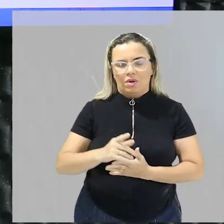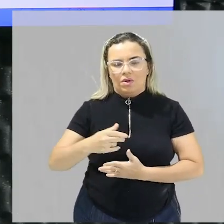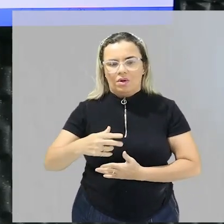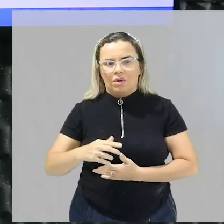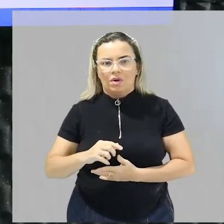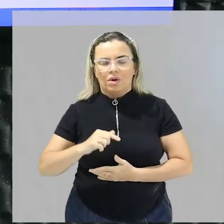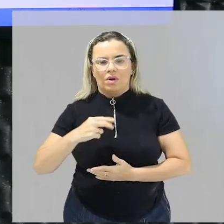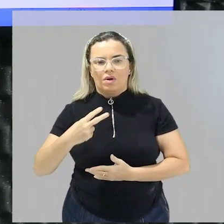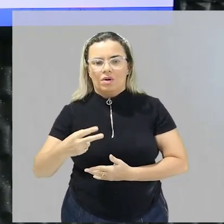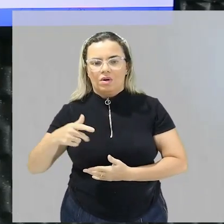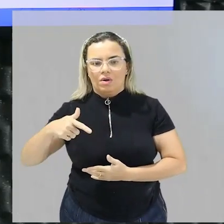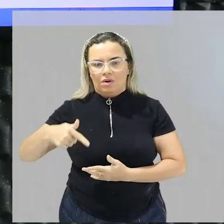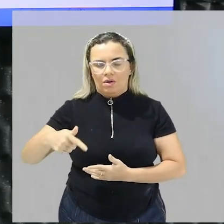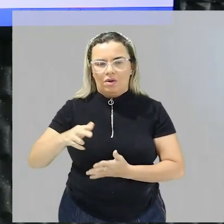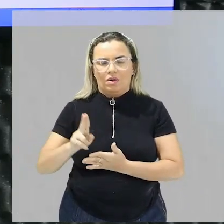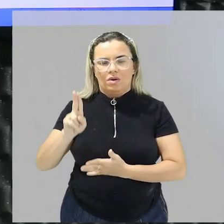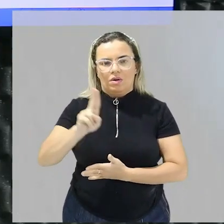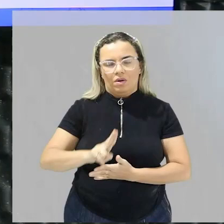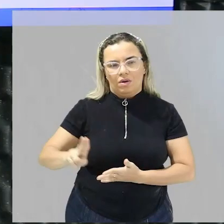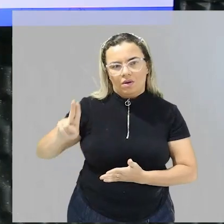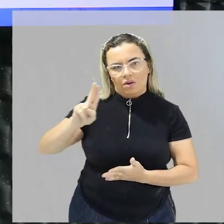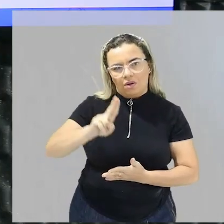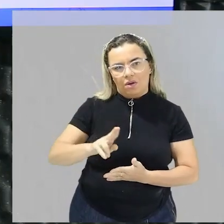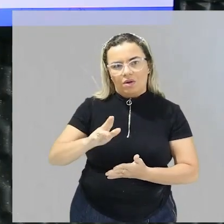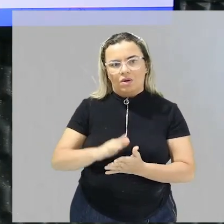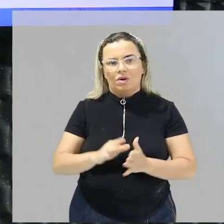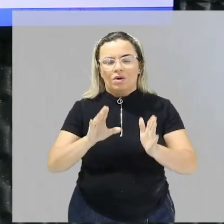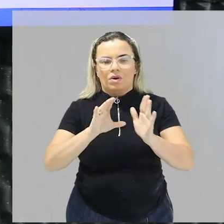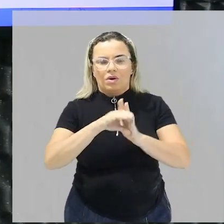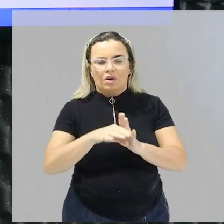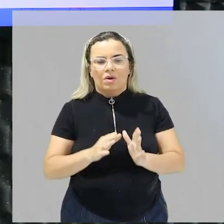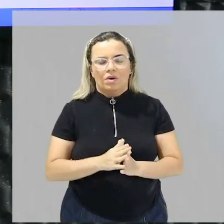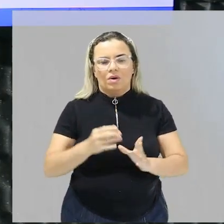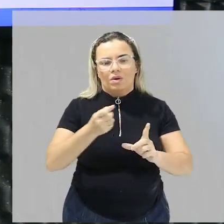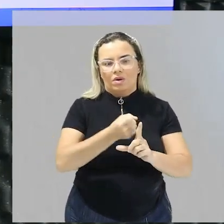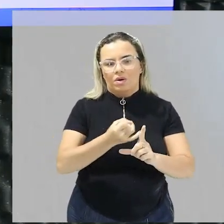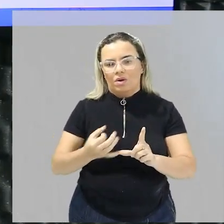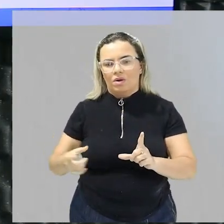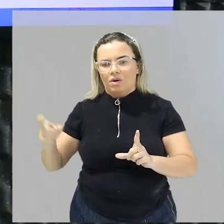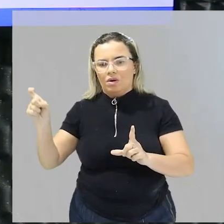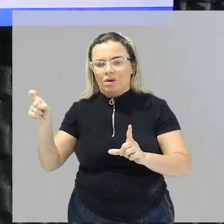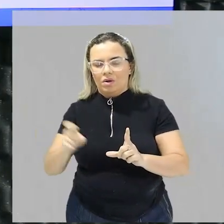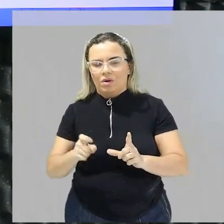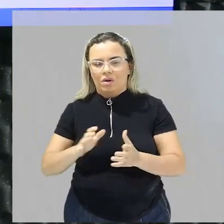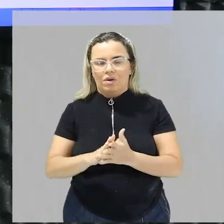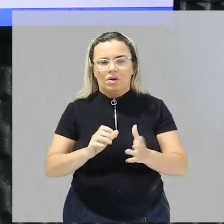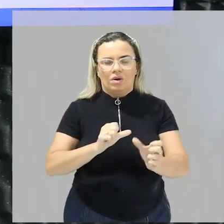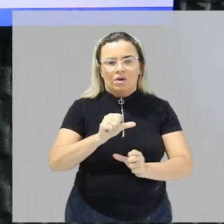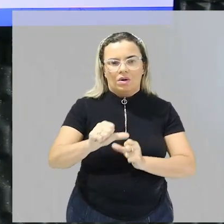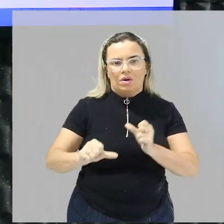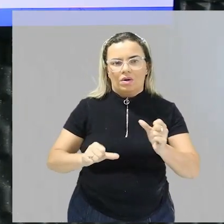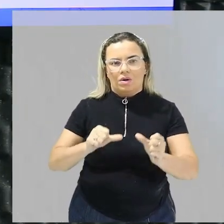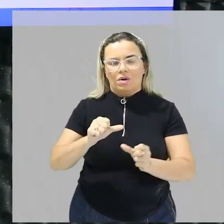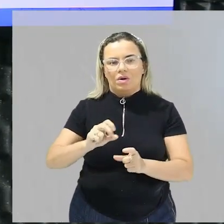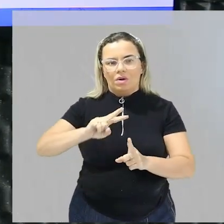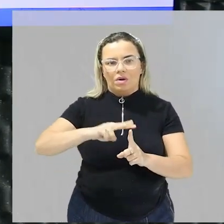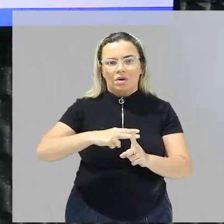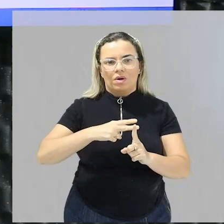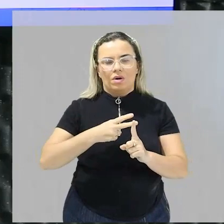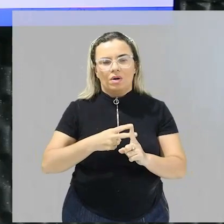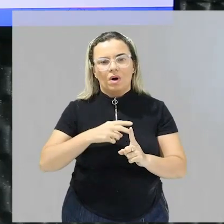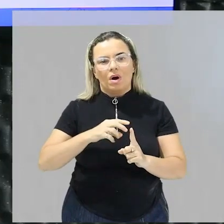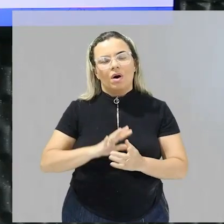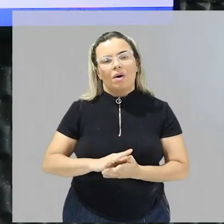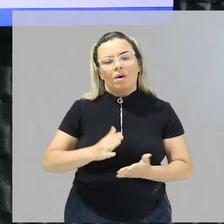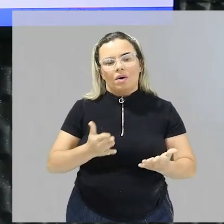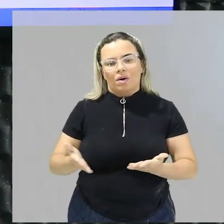gente pode aplicar a definição de logaritmo, transformando essa escrita de logaritmo aqui em potência, né?